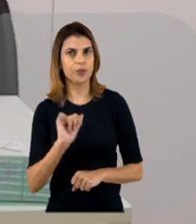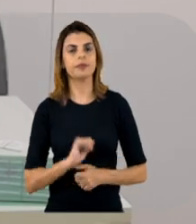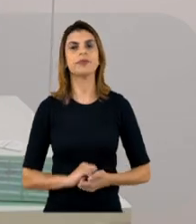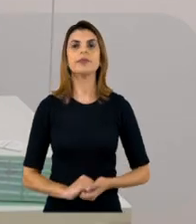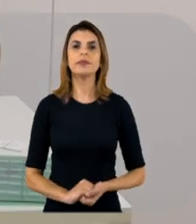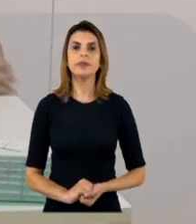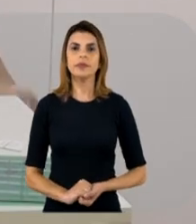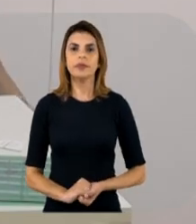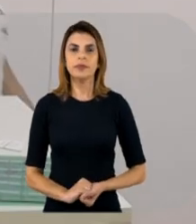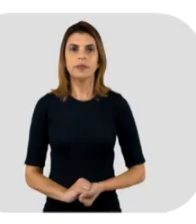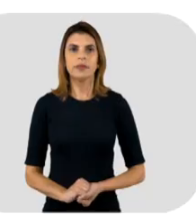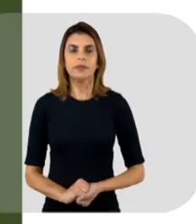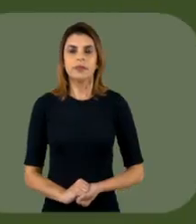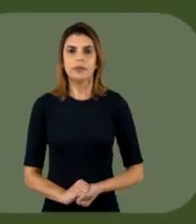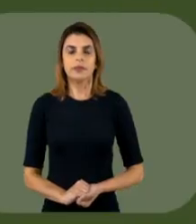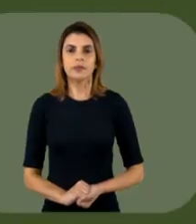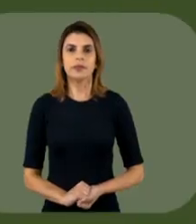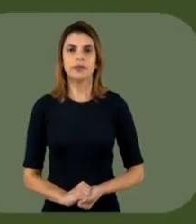um pouquinho por favor